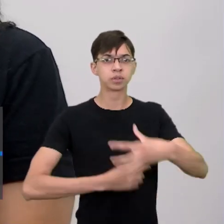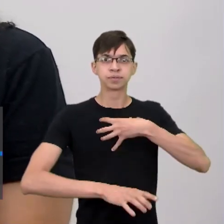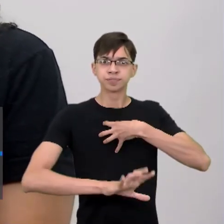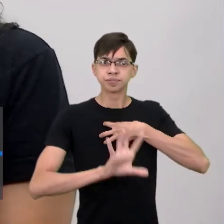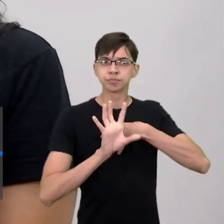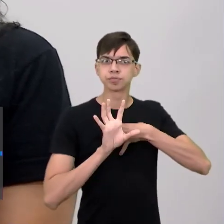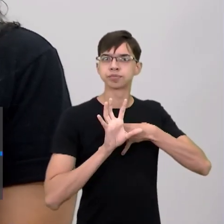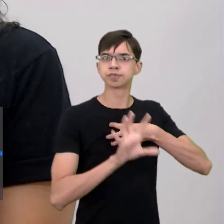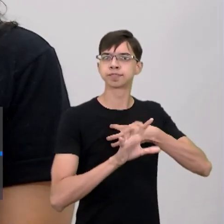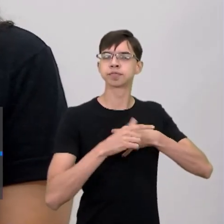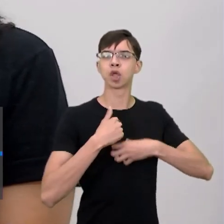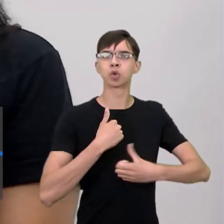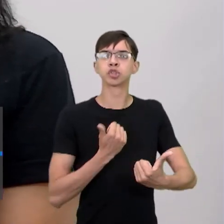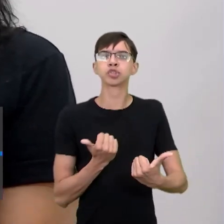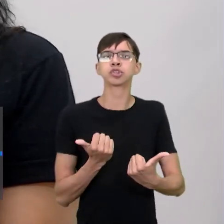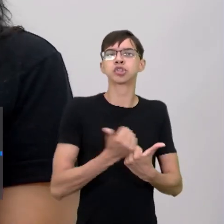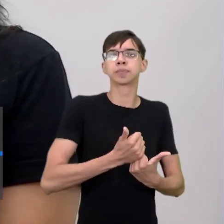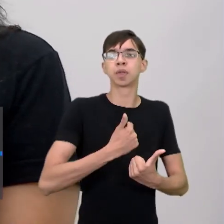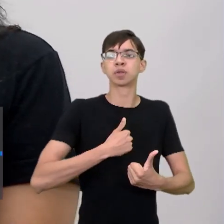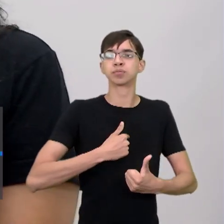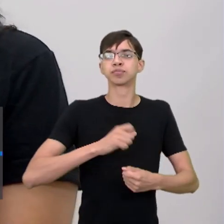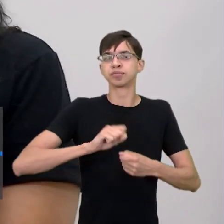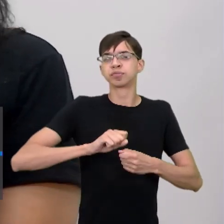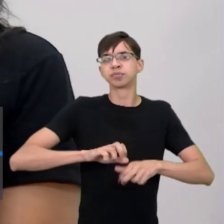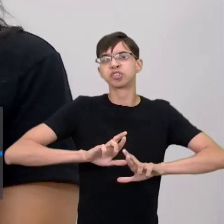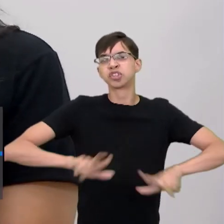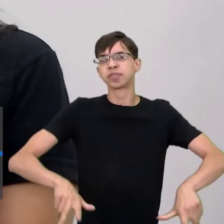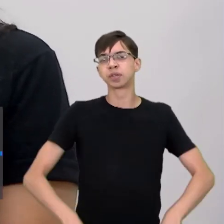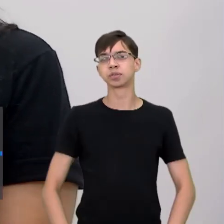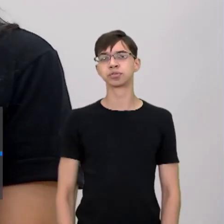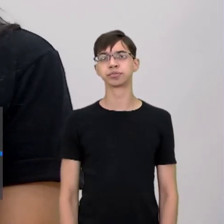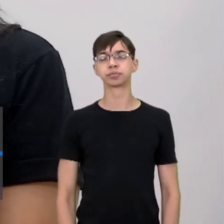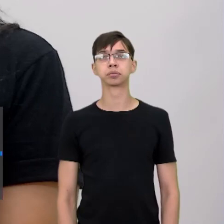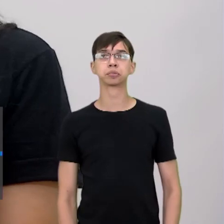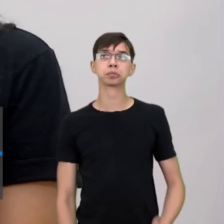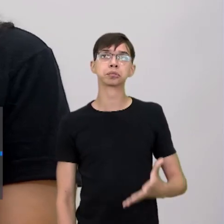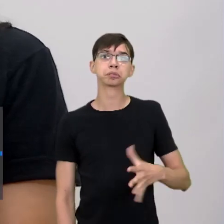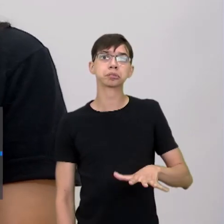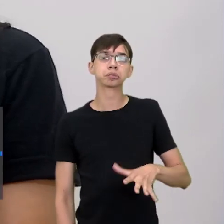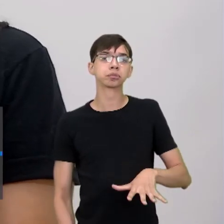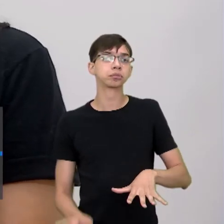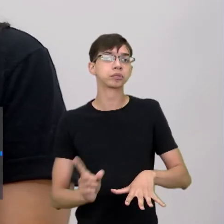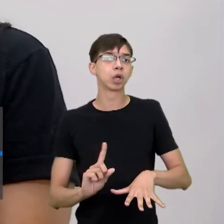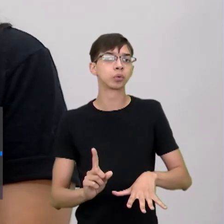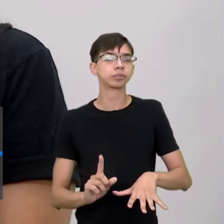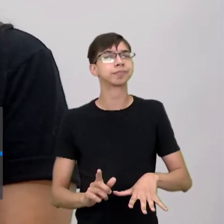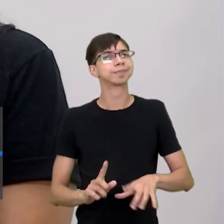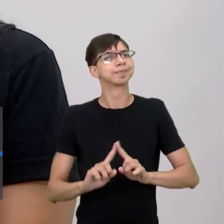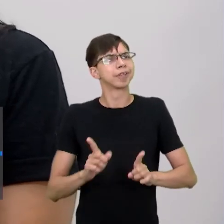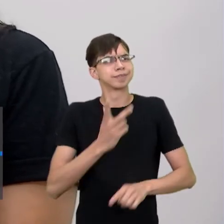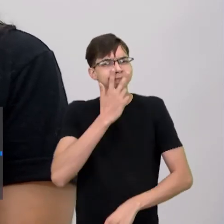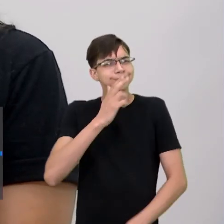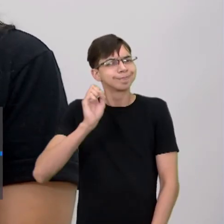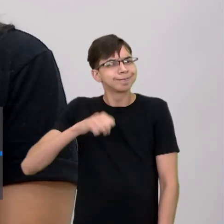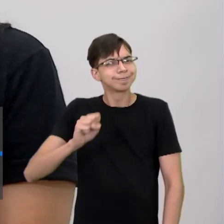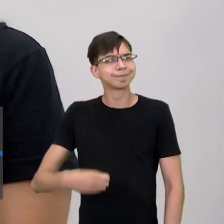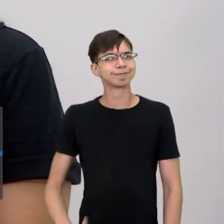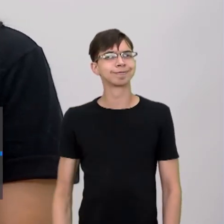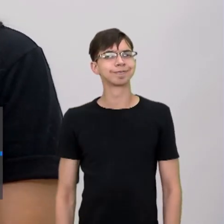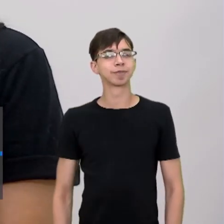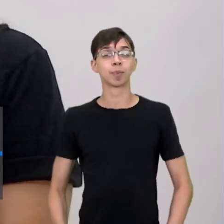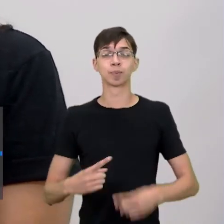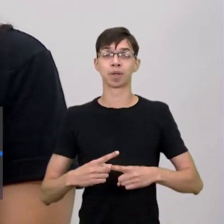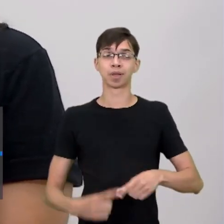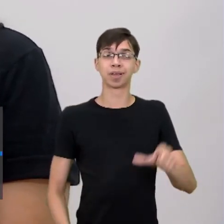diferente? Talvez não. Mas provavelmente sim. Porque no caso, fulano fez daquele jeito,